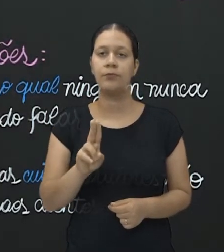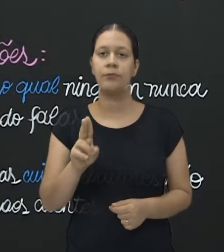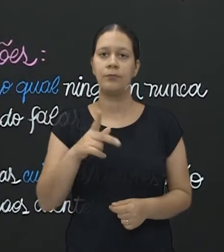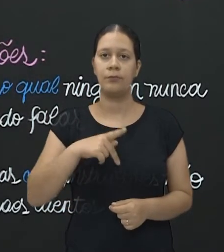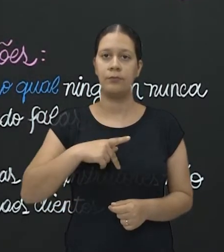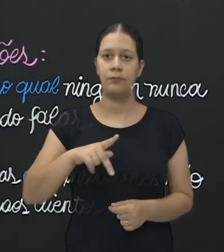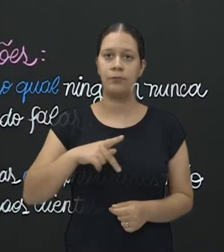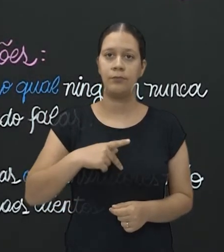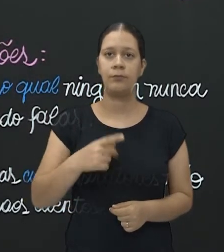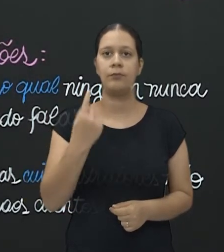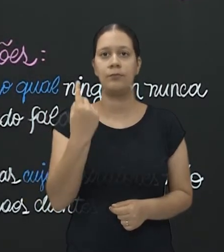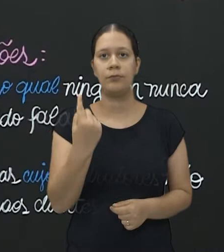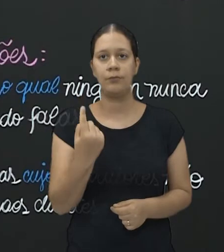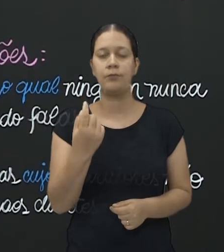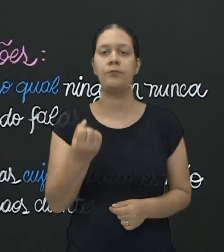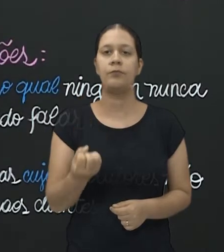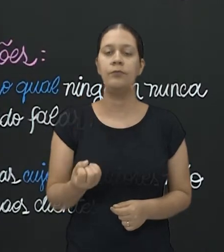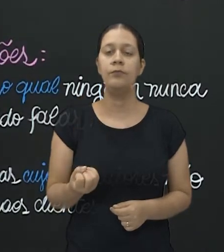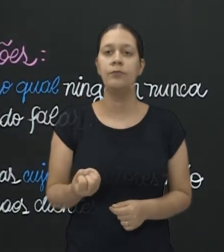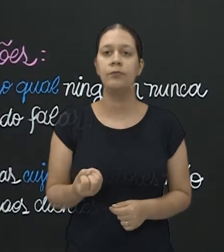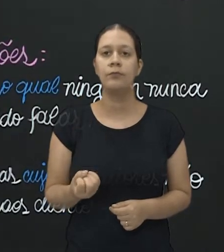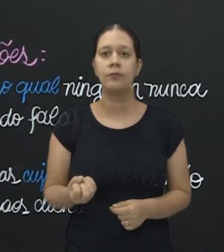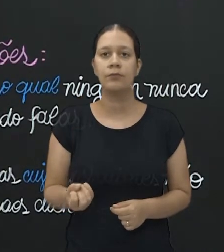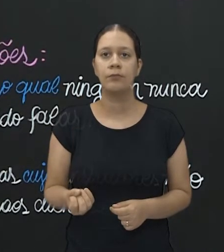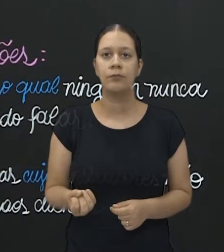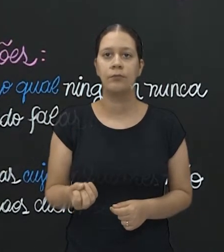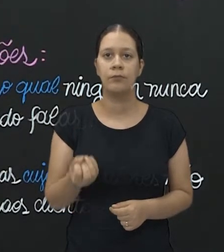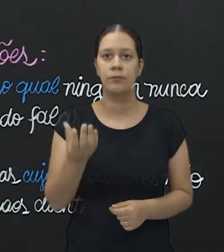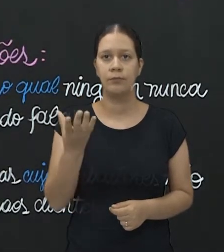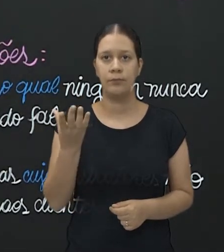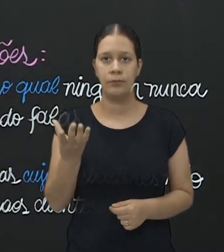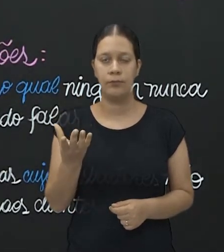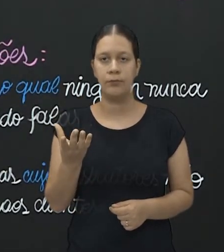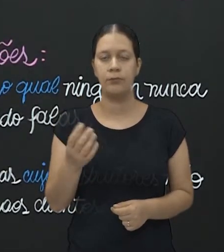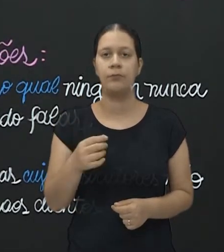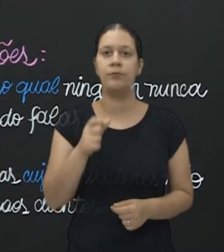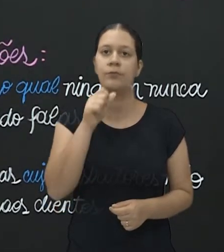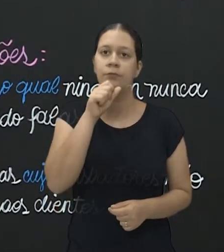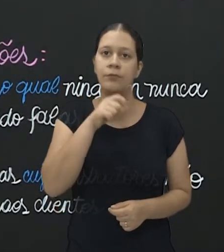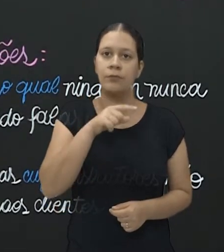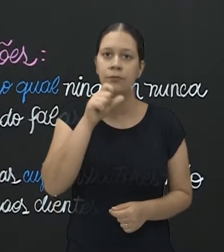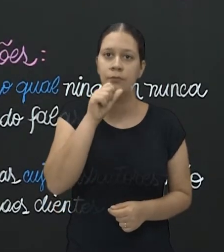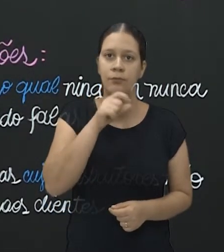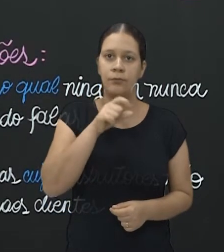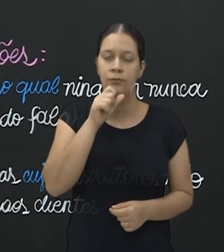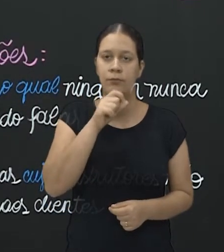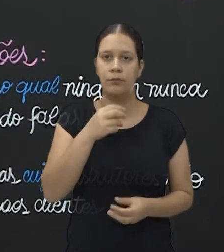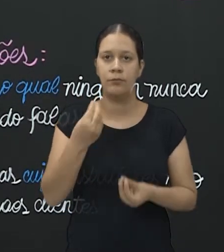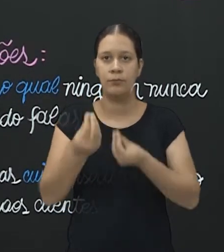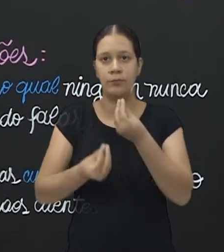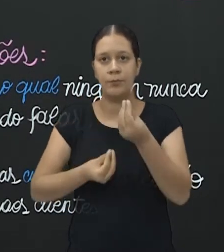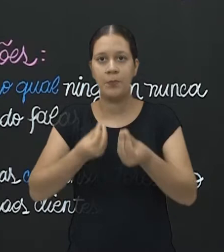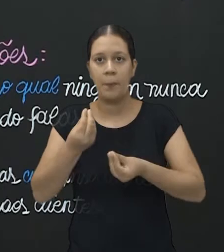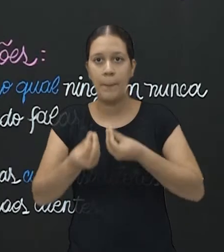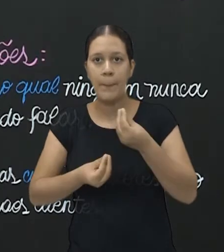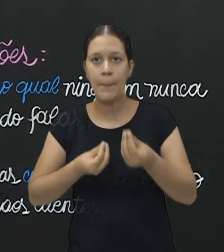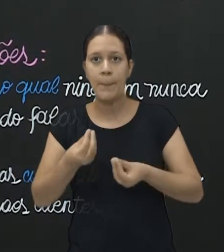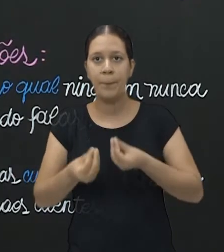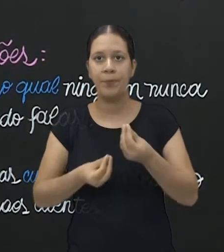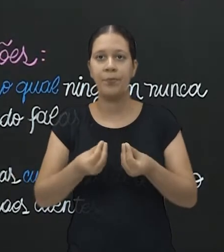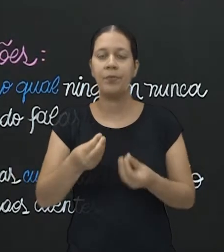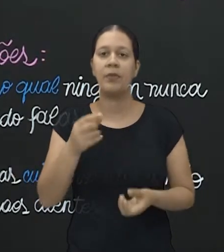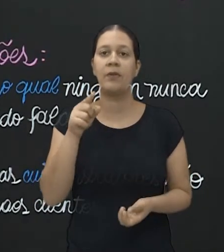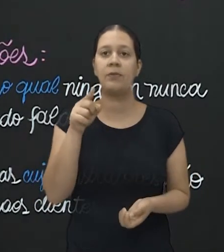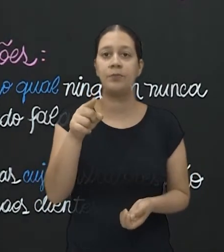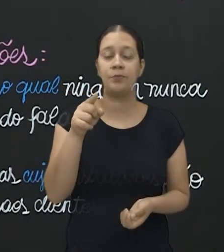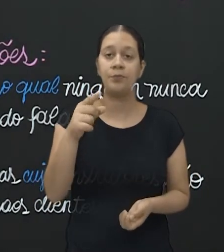pronome como, o pronome quando. Quando eu digo, por exemplo, é estranho o modo como ele me olha. É